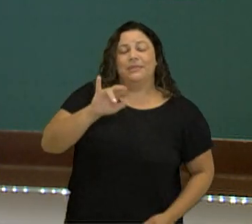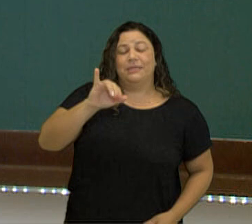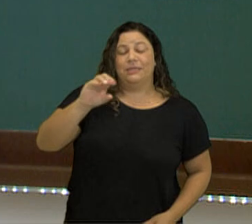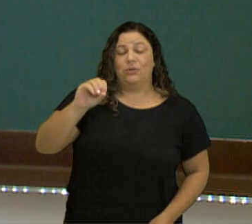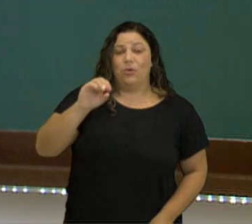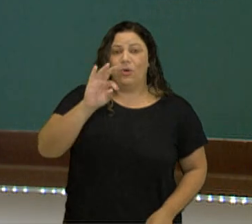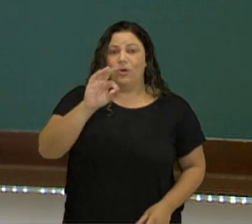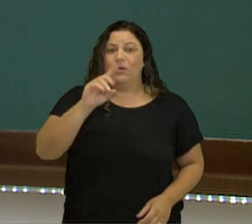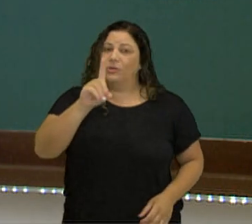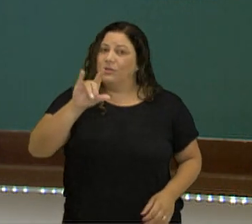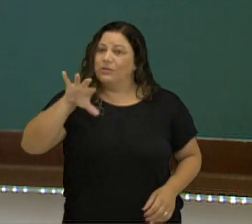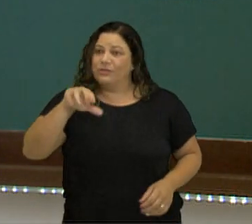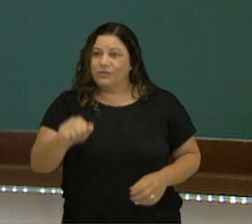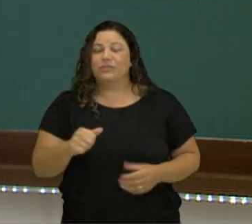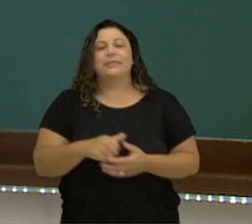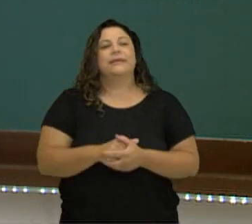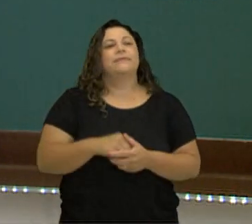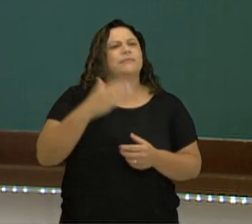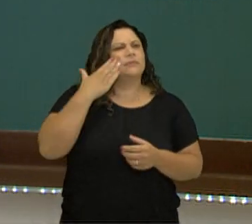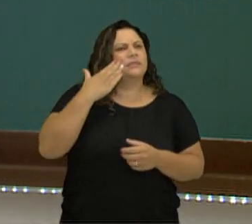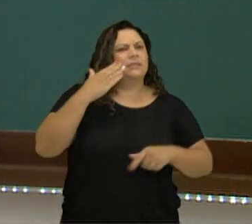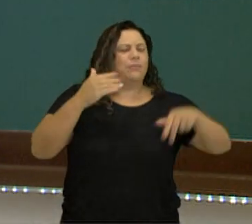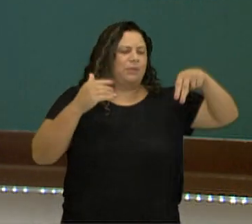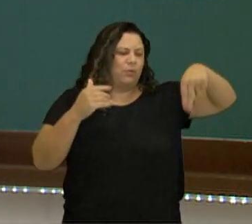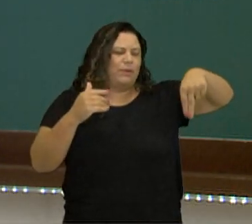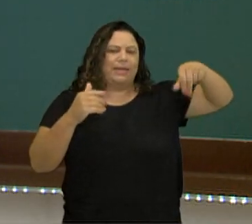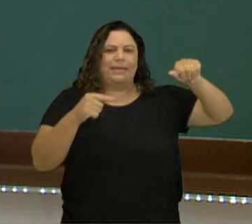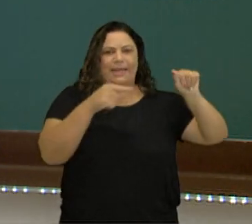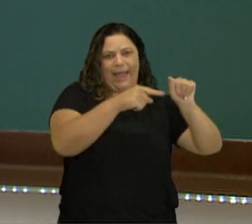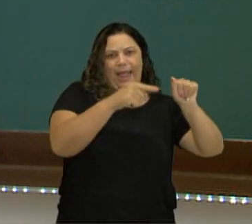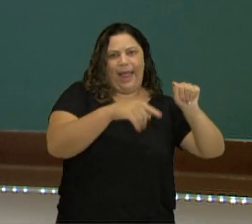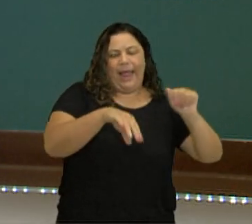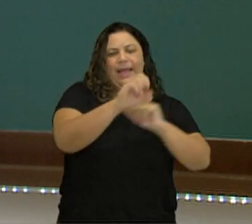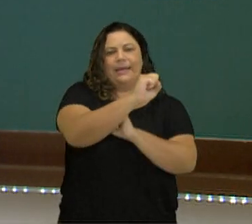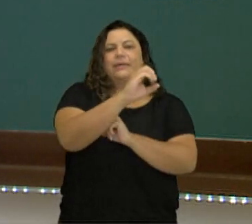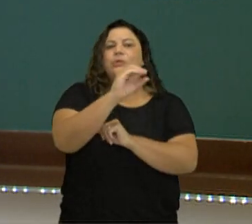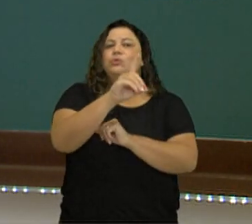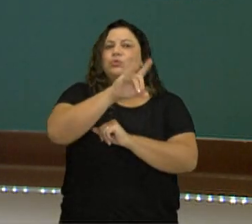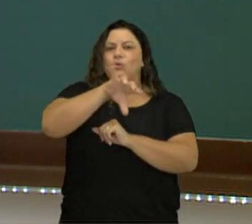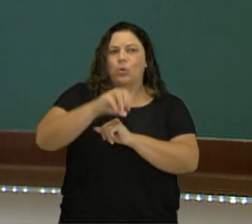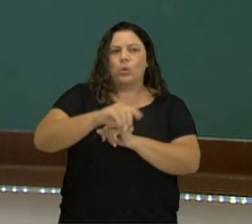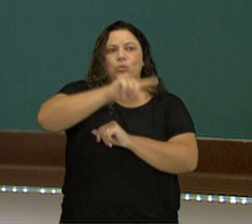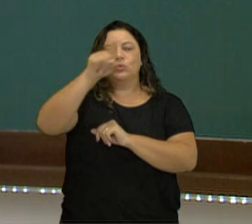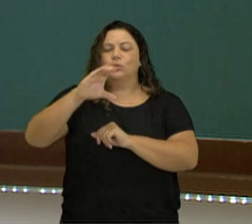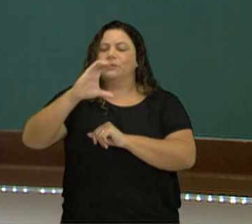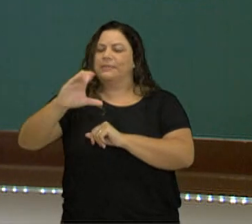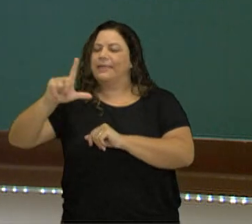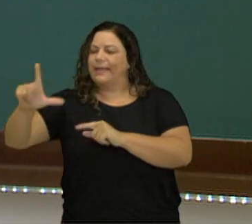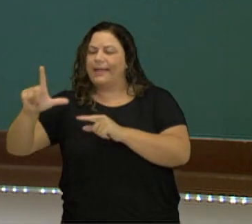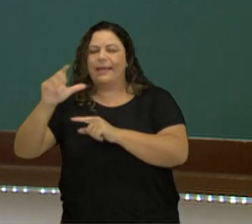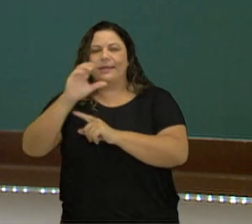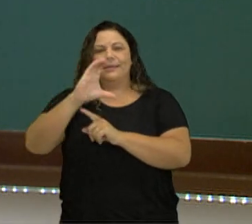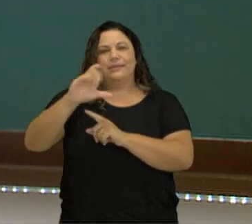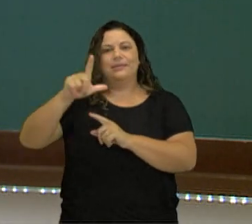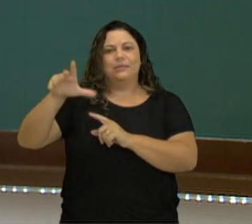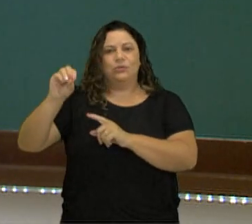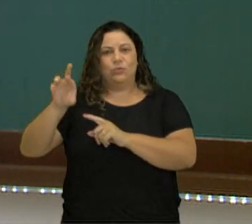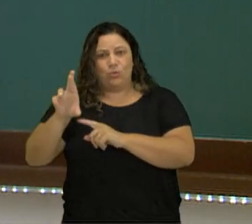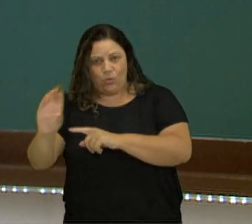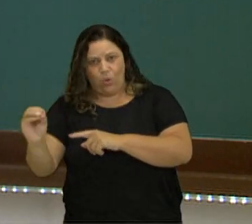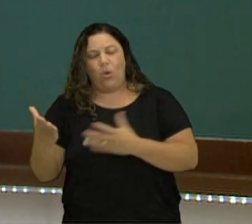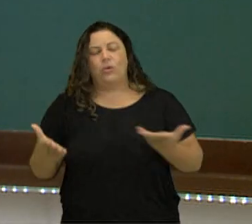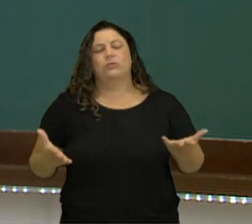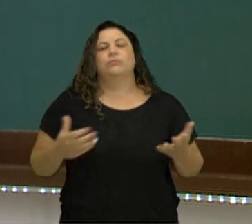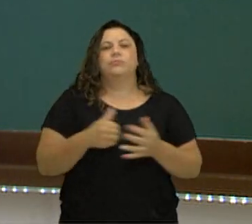E você sabe que o Na é sódio, Cl é o cloro. E os dois juntos formam o cloreto